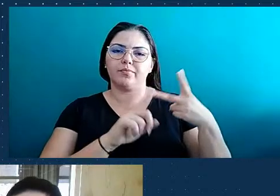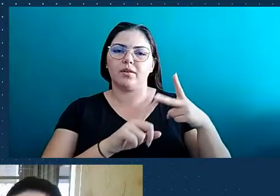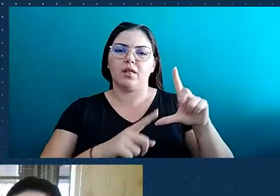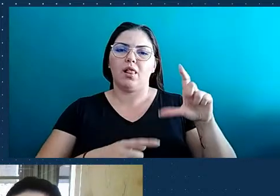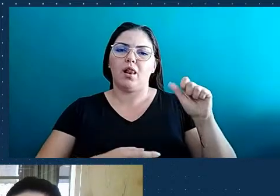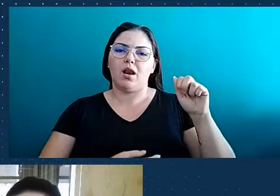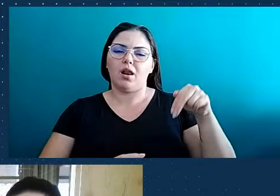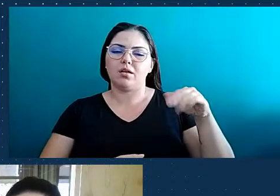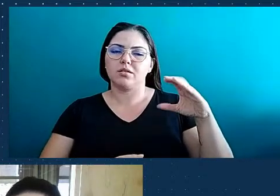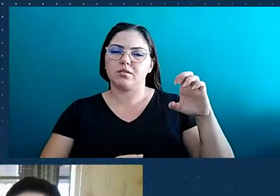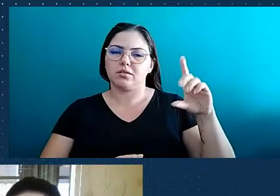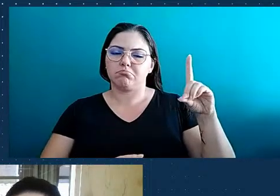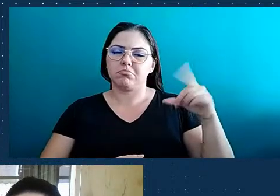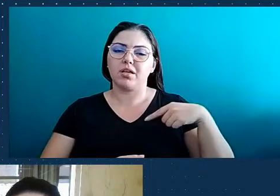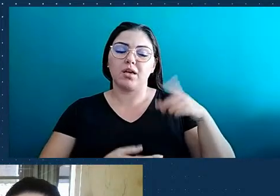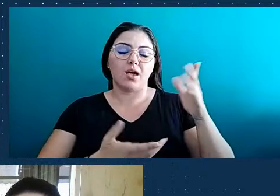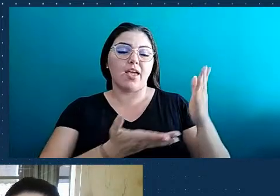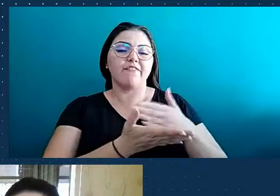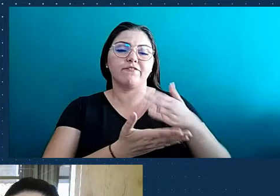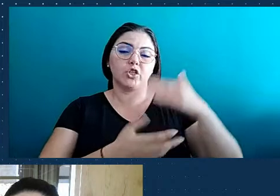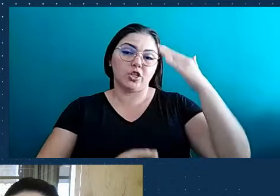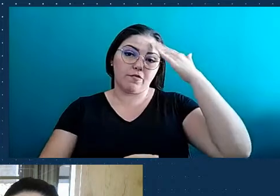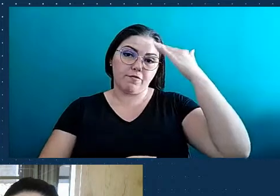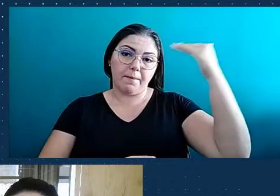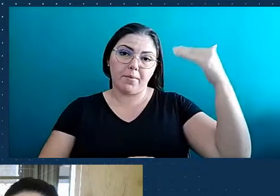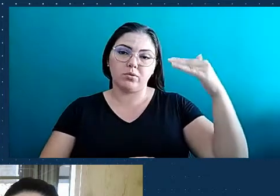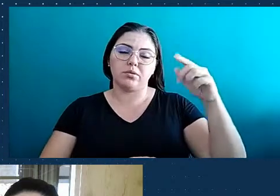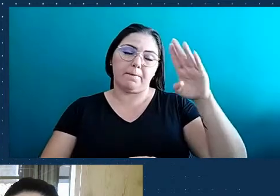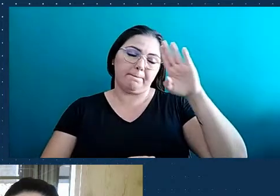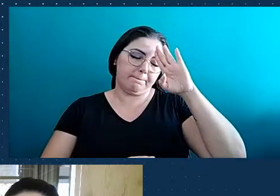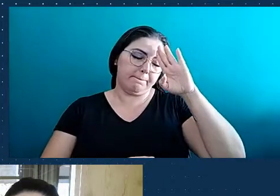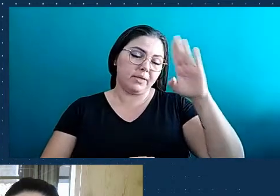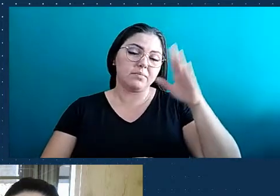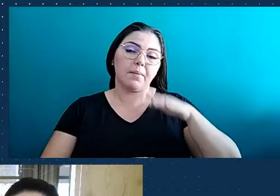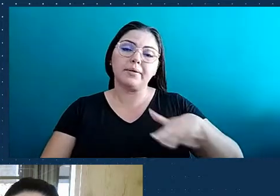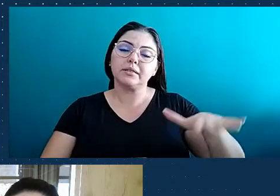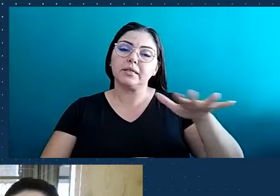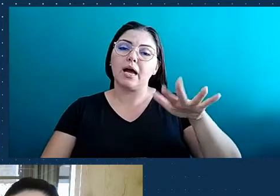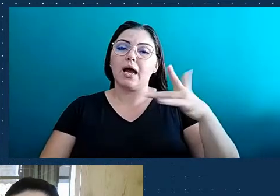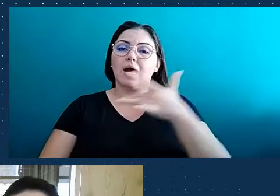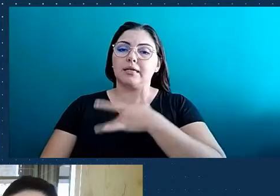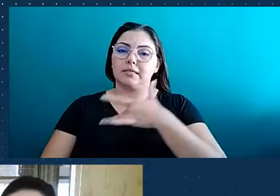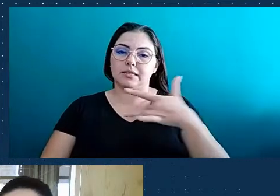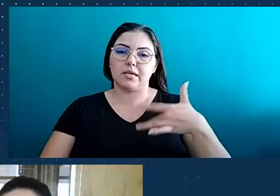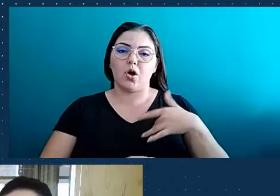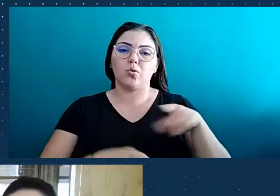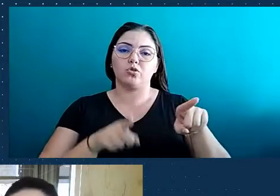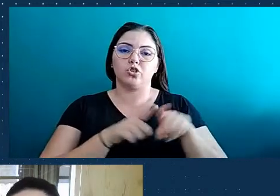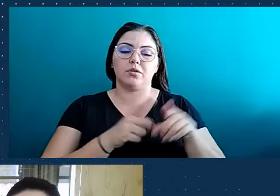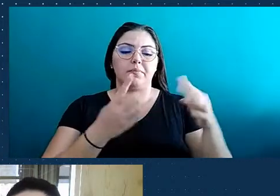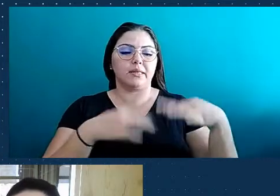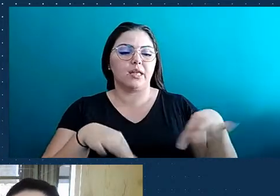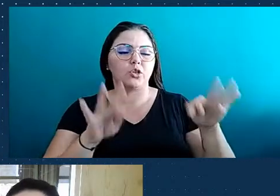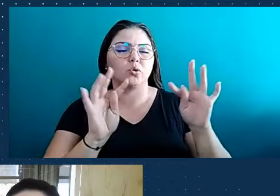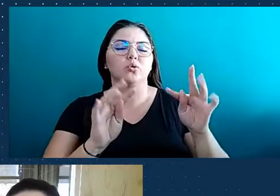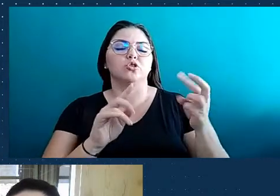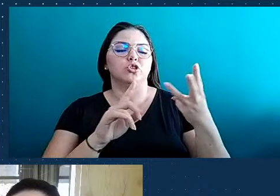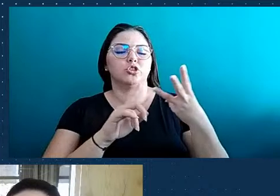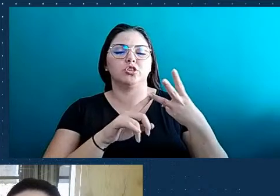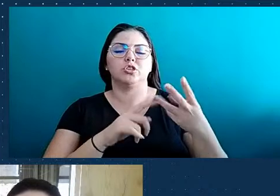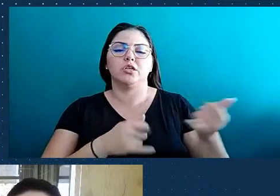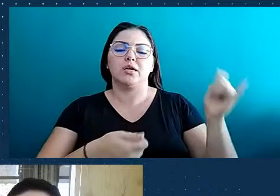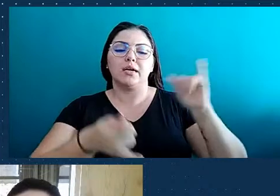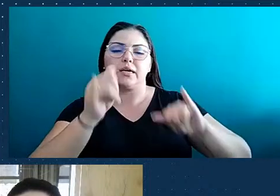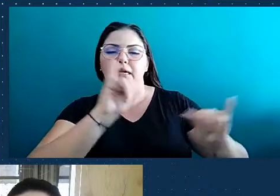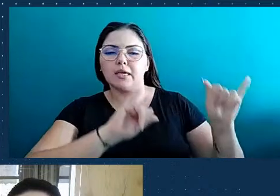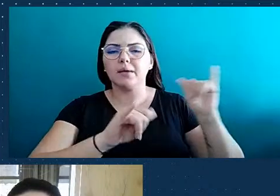renomadas aí no mundo científico, principalmente na área da saúde, na área da tecnologia, da química, né, das áreas das